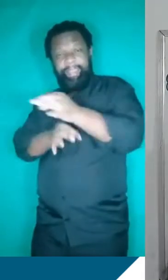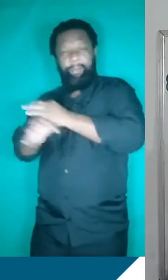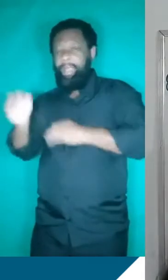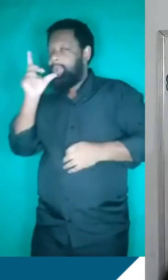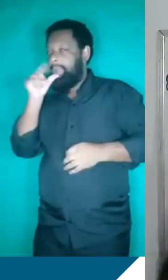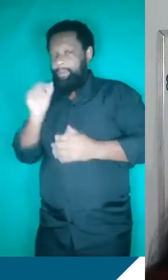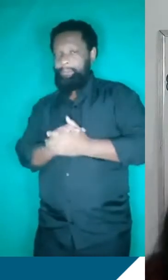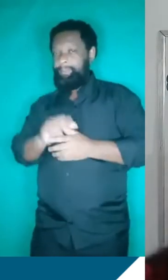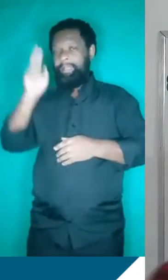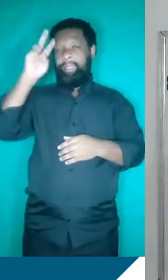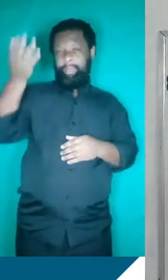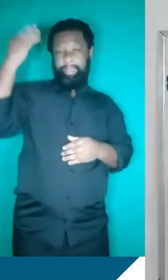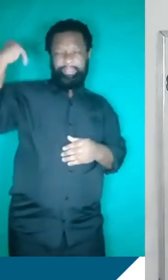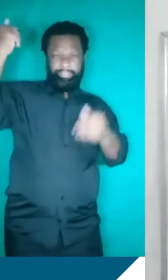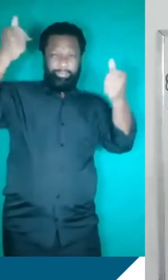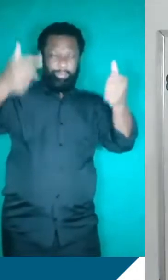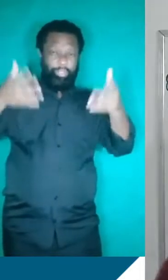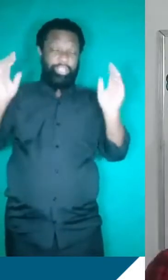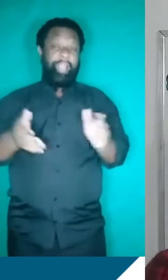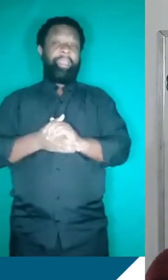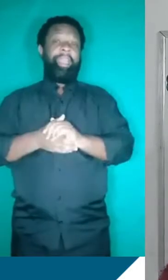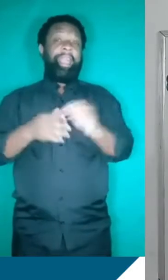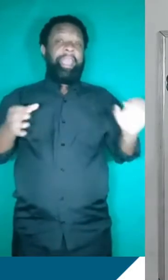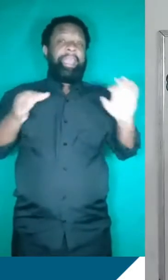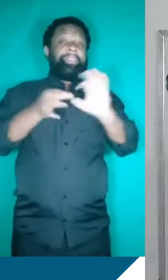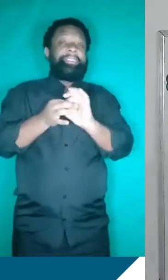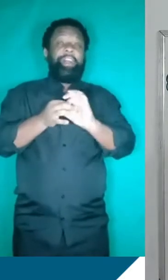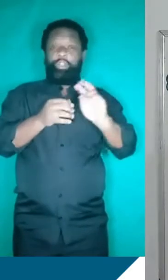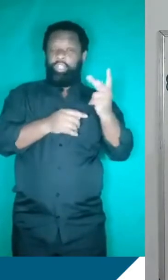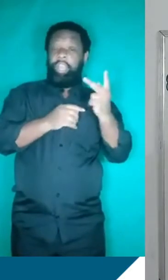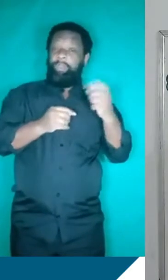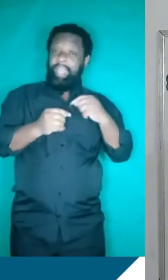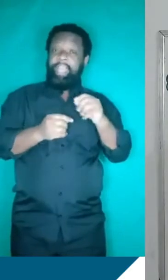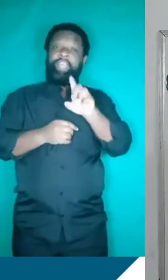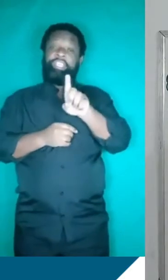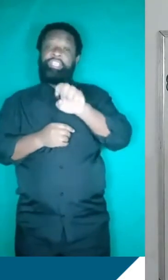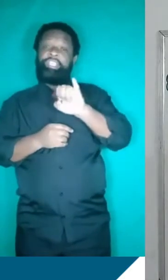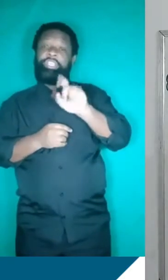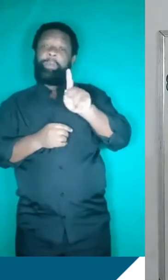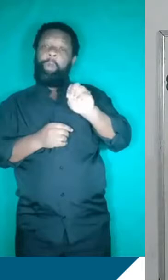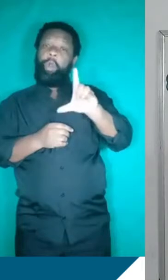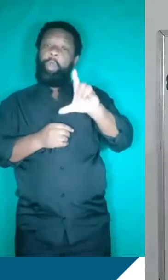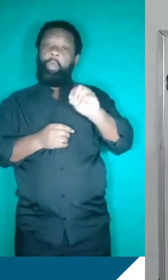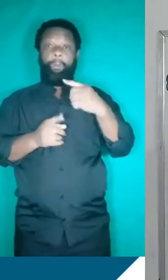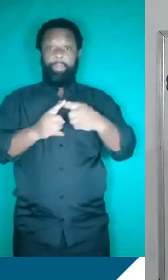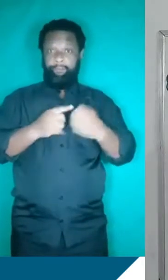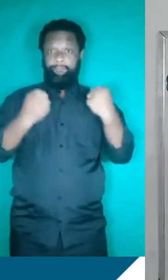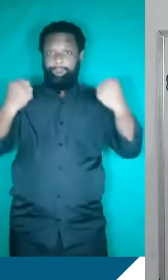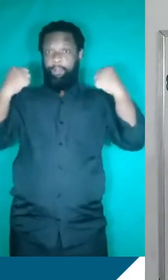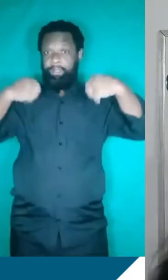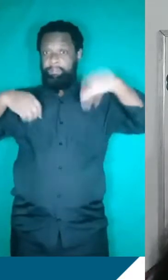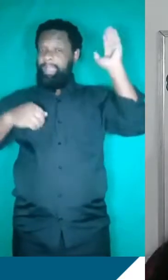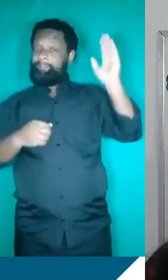da molécula de água. Lembra quando nós falamos que a ligação de hidrogênio é um tipo de dipolo-dipolo que é mais forte? Então ela é um